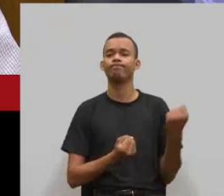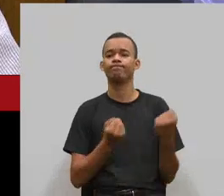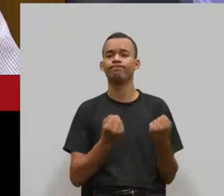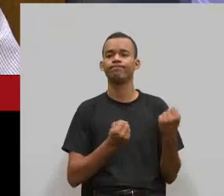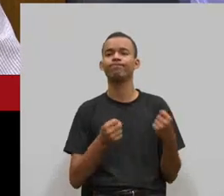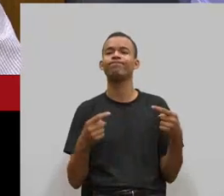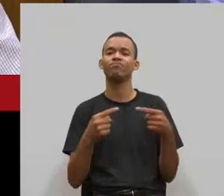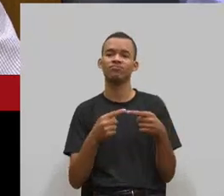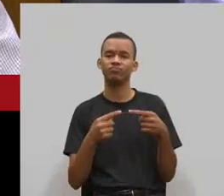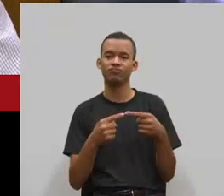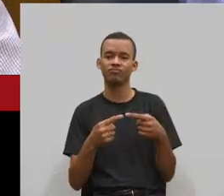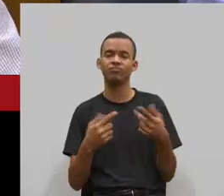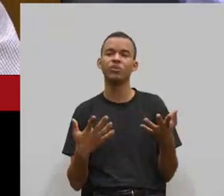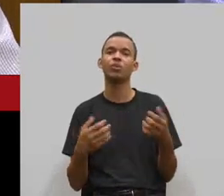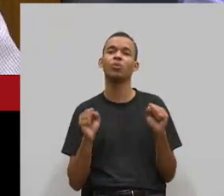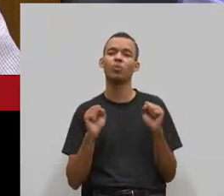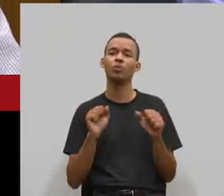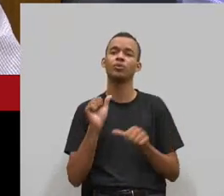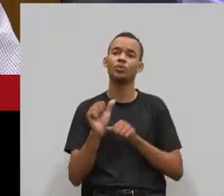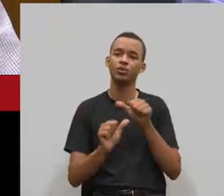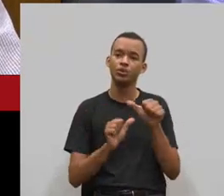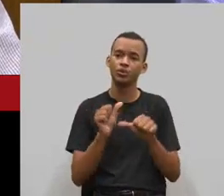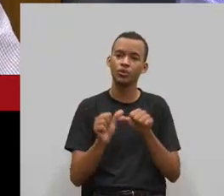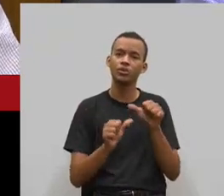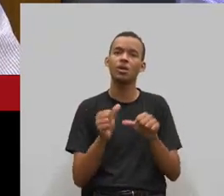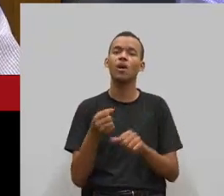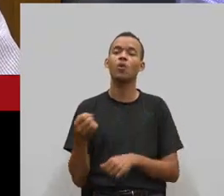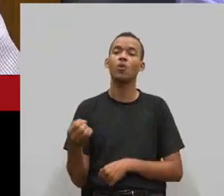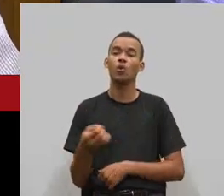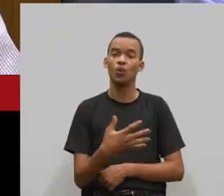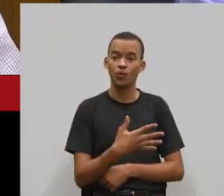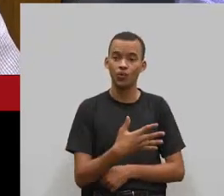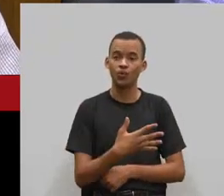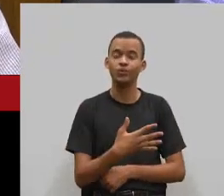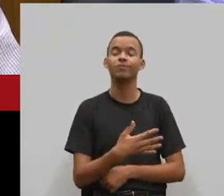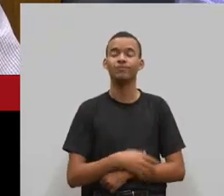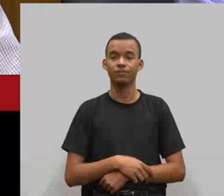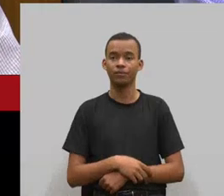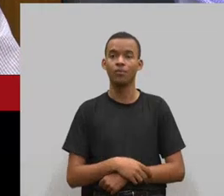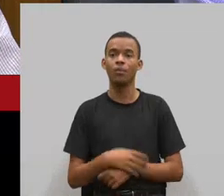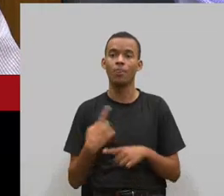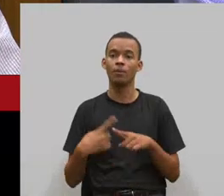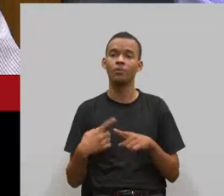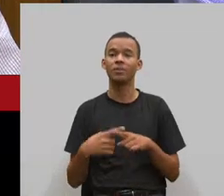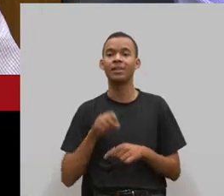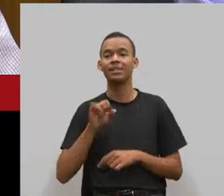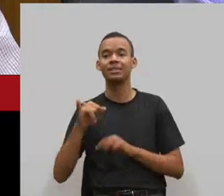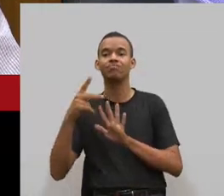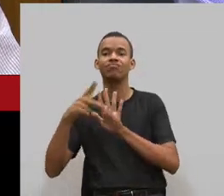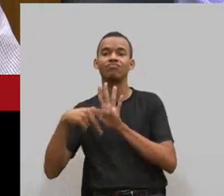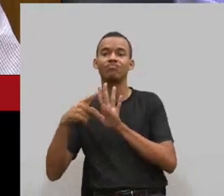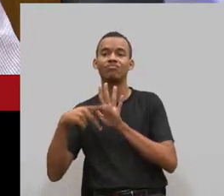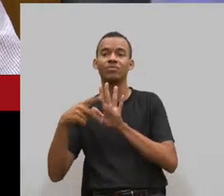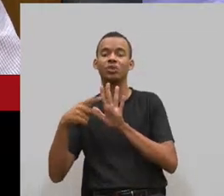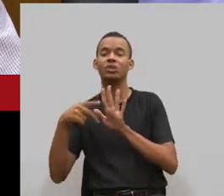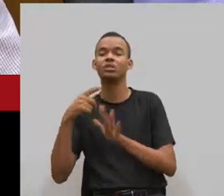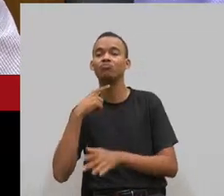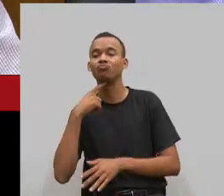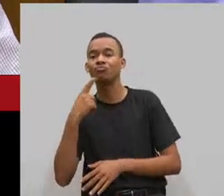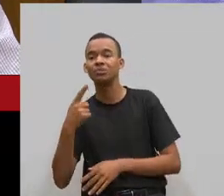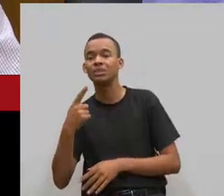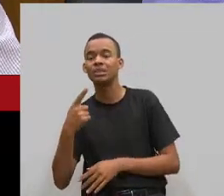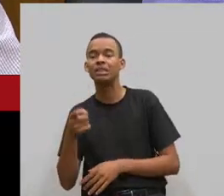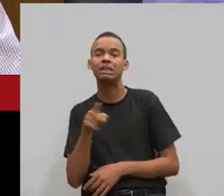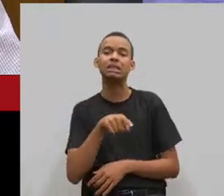trocar esse carro agora para outro novo né se não mudar esse projeto não tem como el trocar os carros isso